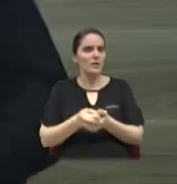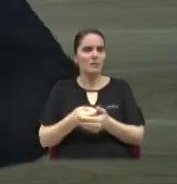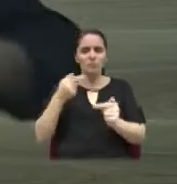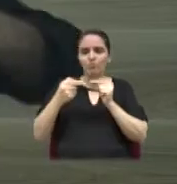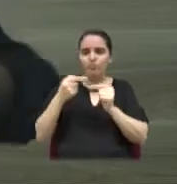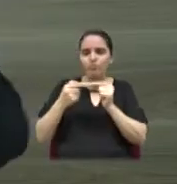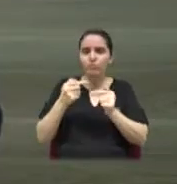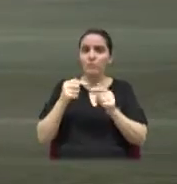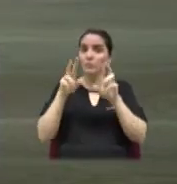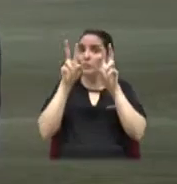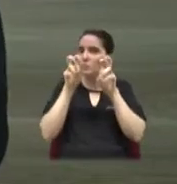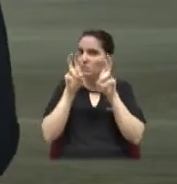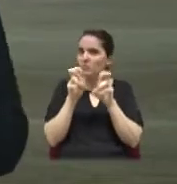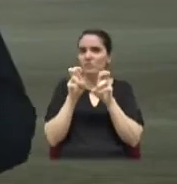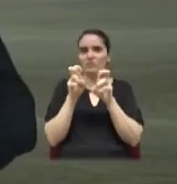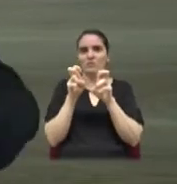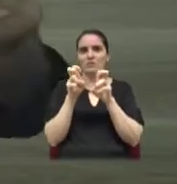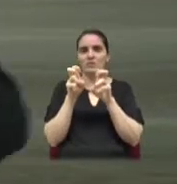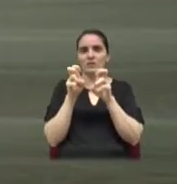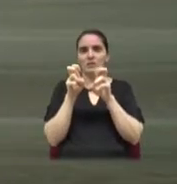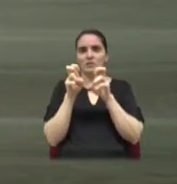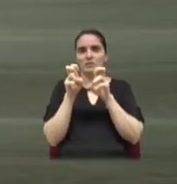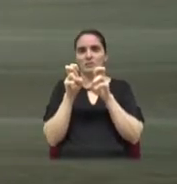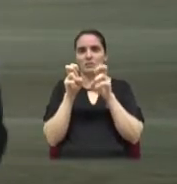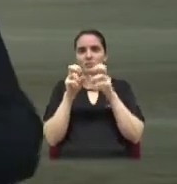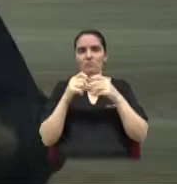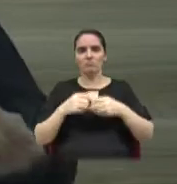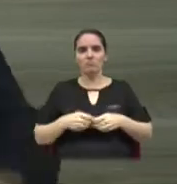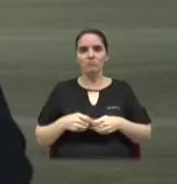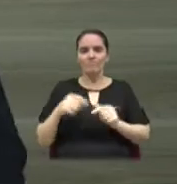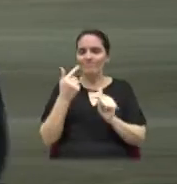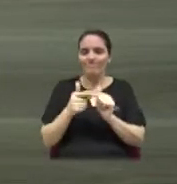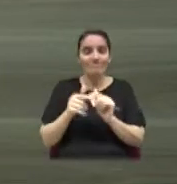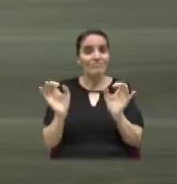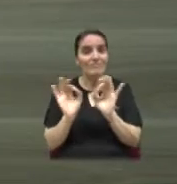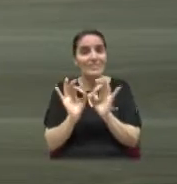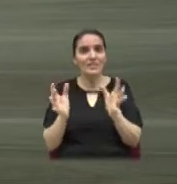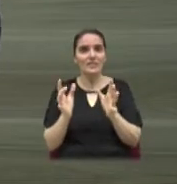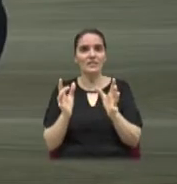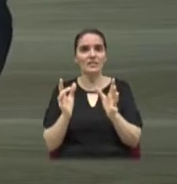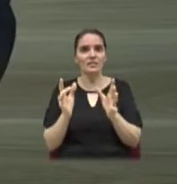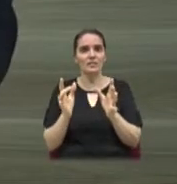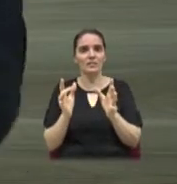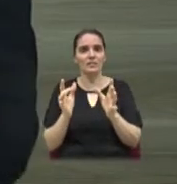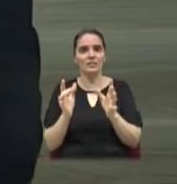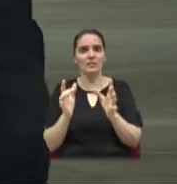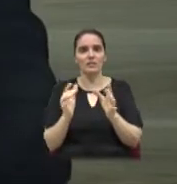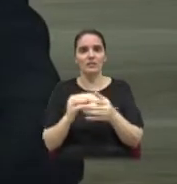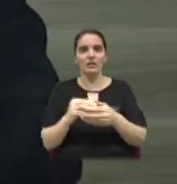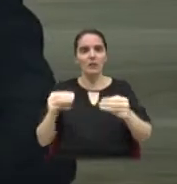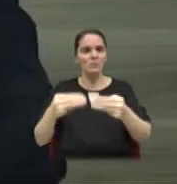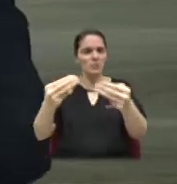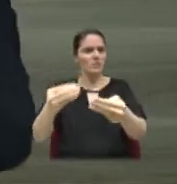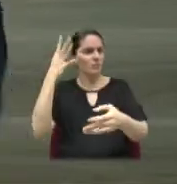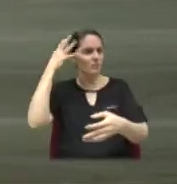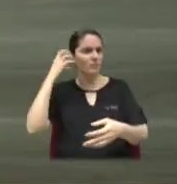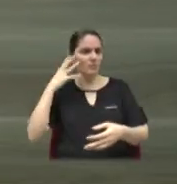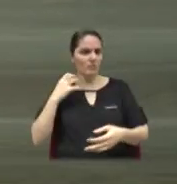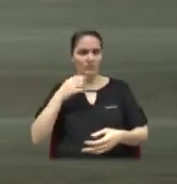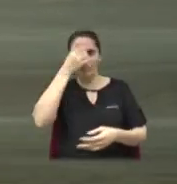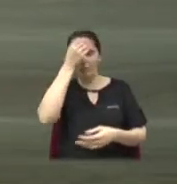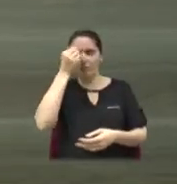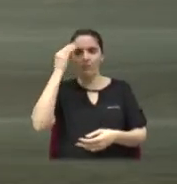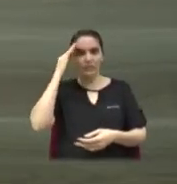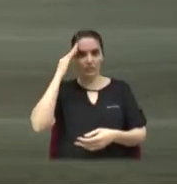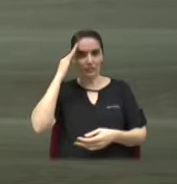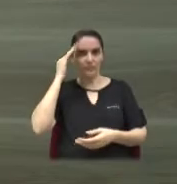assunto, não é nem zero de complexidade, é menos alguma coisa. Quanto à moção que Vossa Excelência fez, eu entendo que às vezes